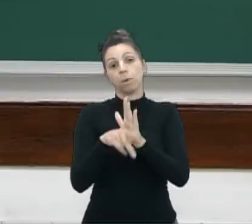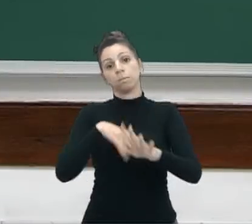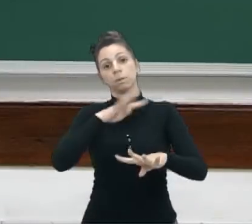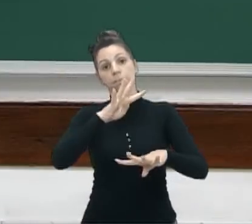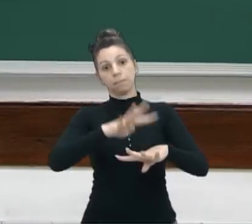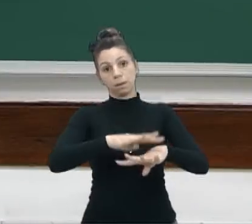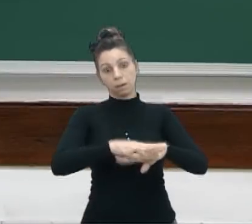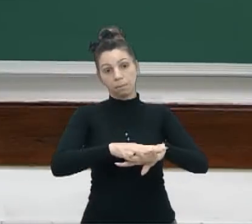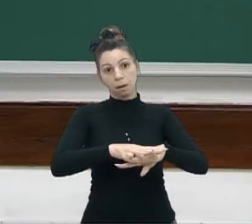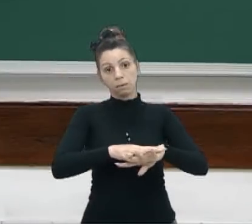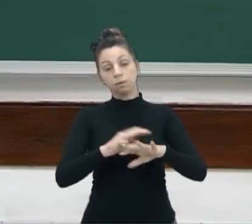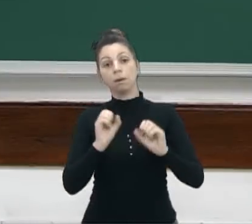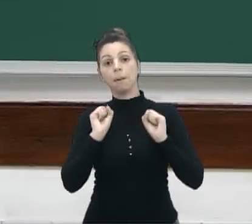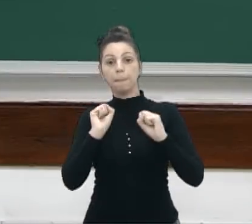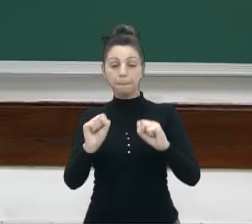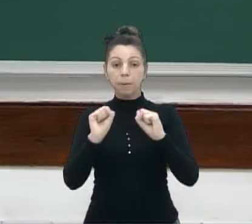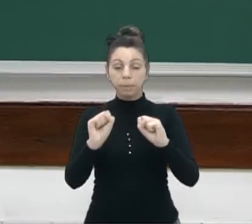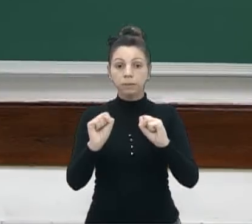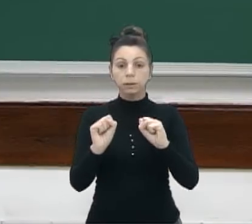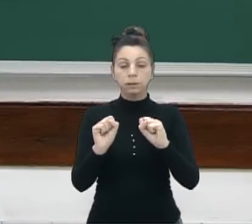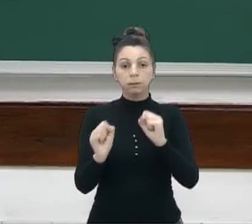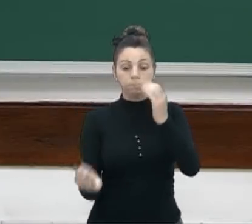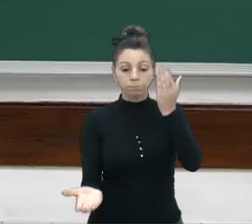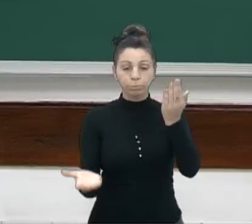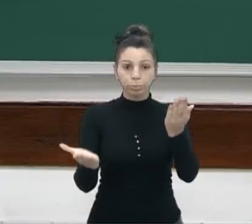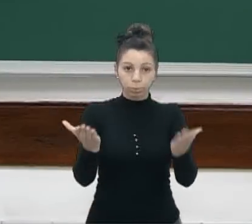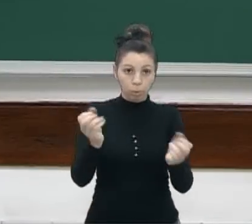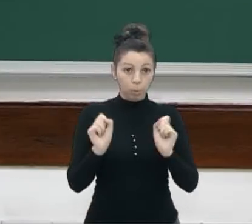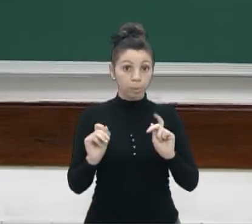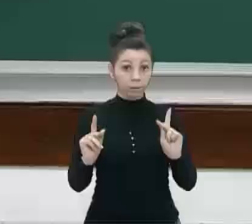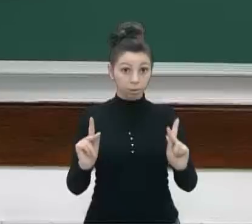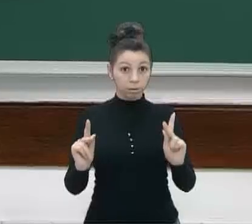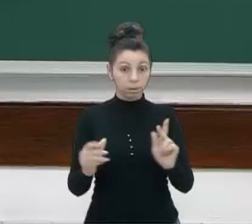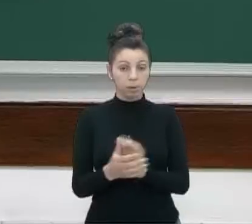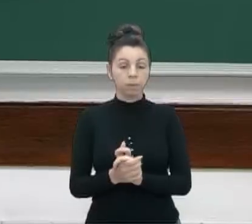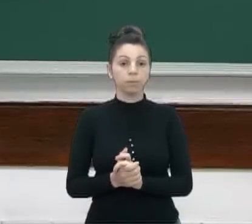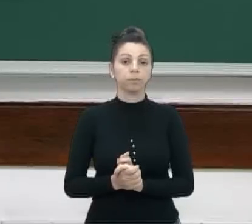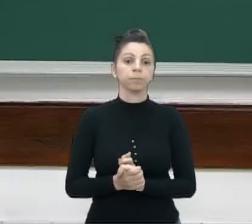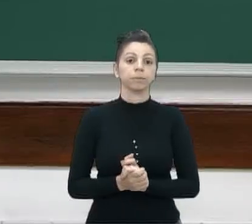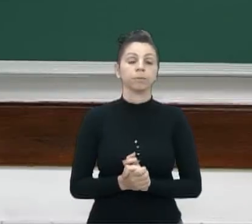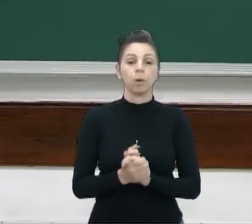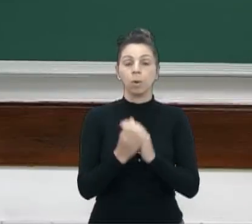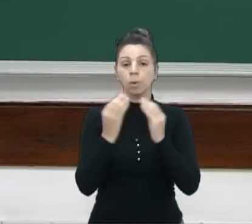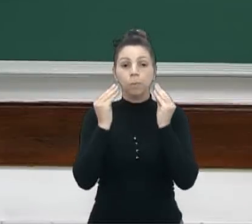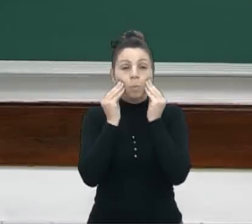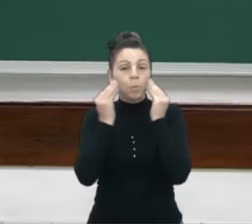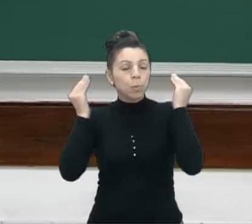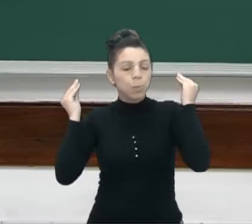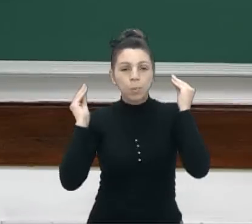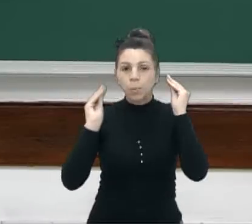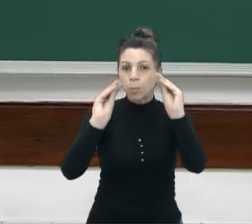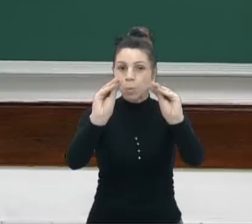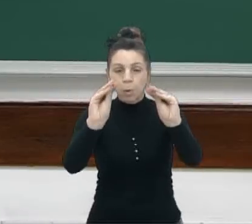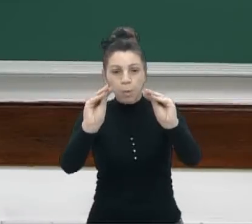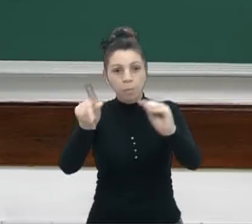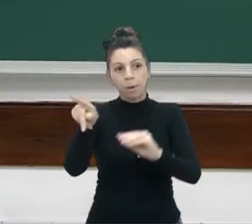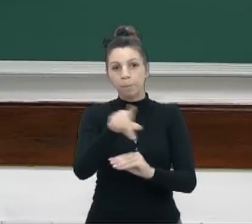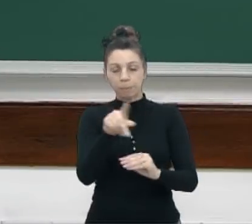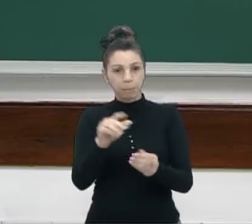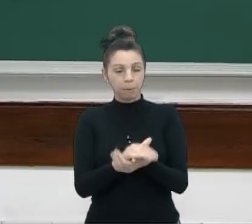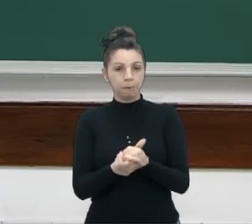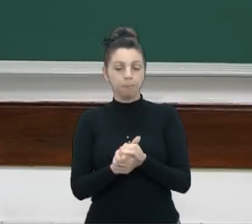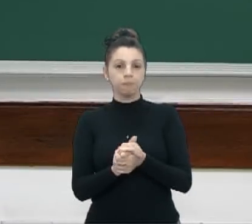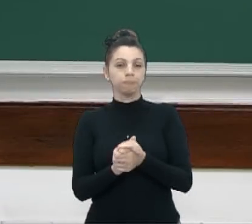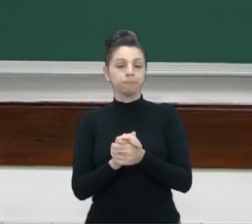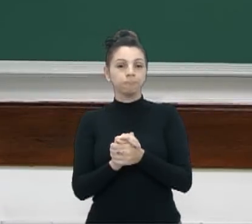gente poder saber se são equivalentes ou não, ok? Muito bem. Um beijo bem grande da prof.